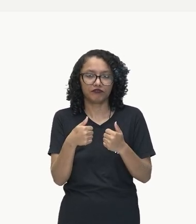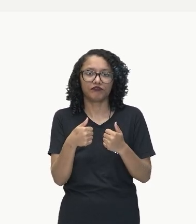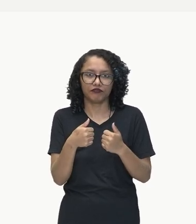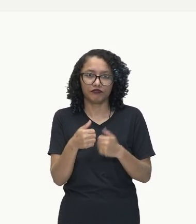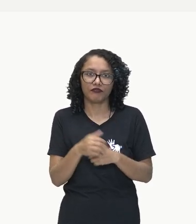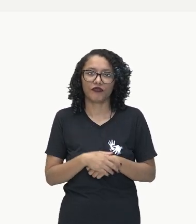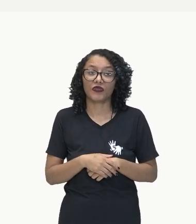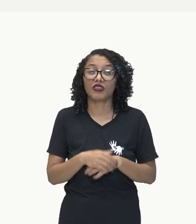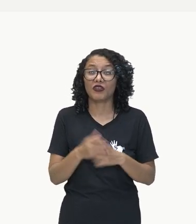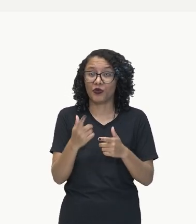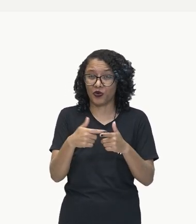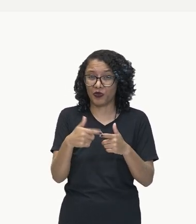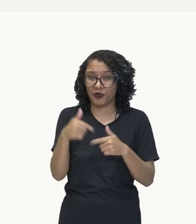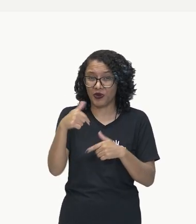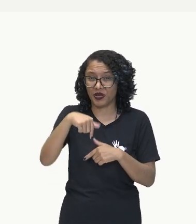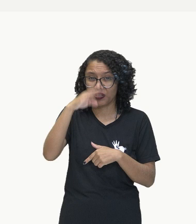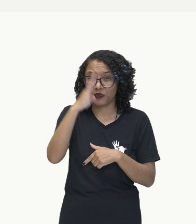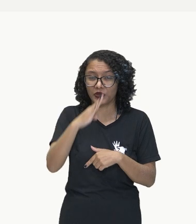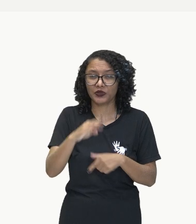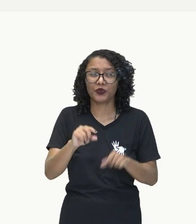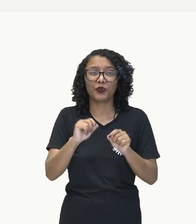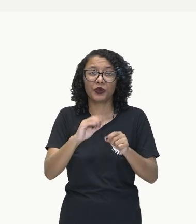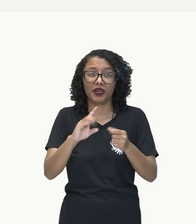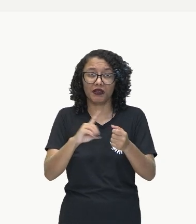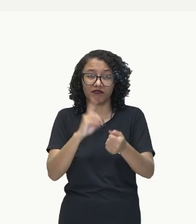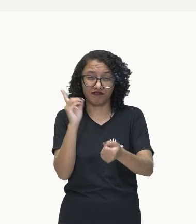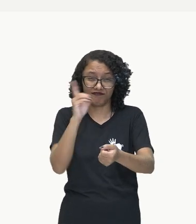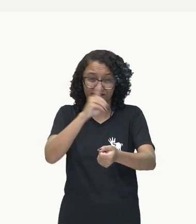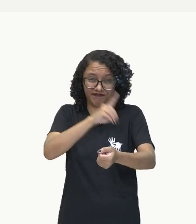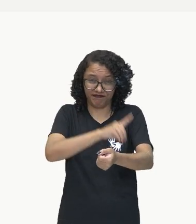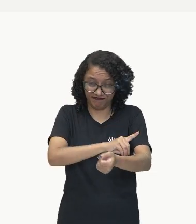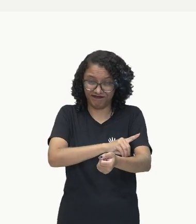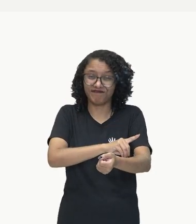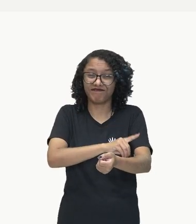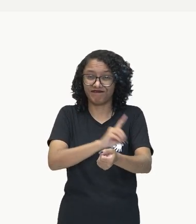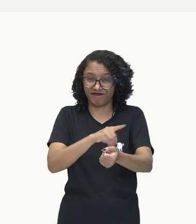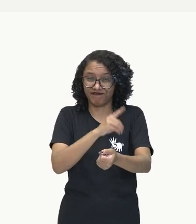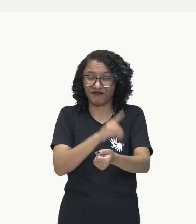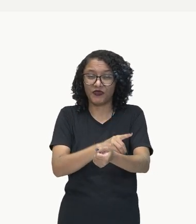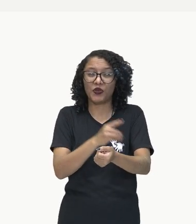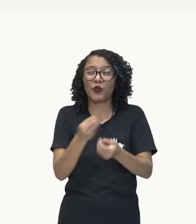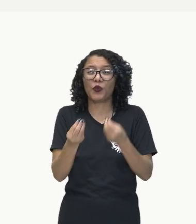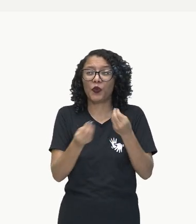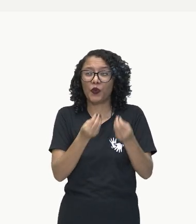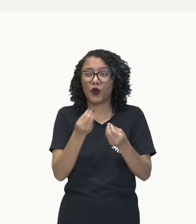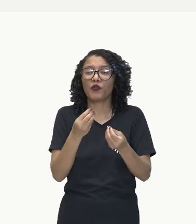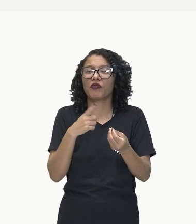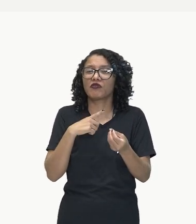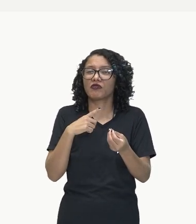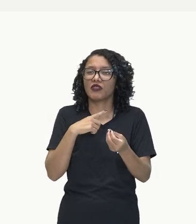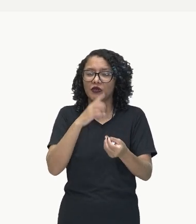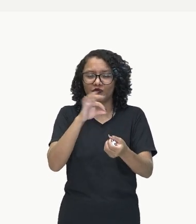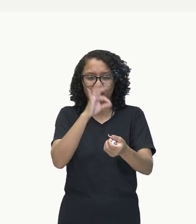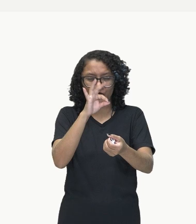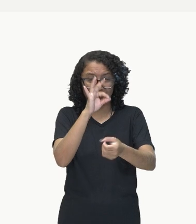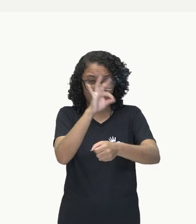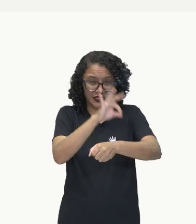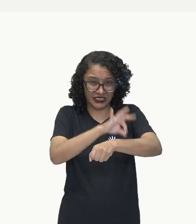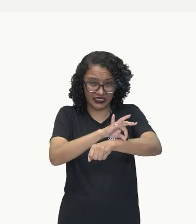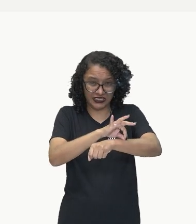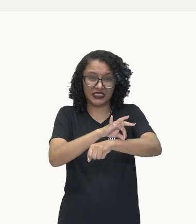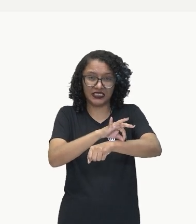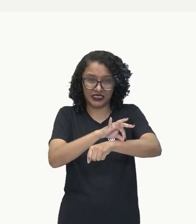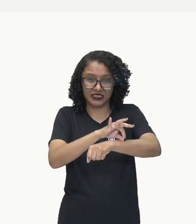problemas do Brasil é a dengue. A transmissão da dengue se dá por intermédio de um mosquito